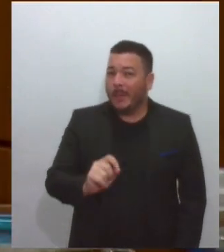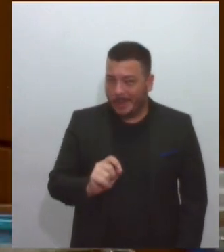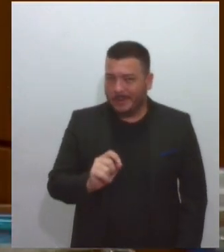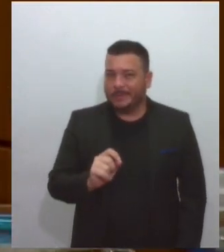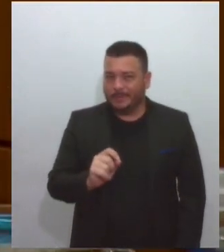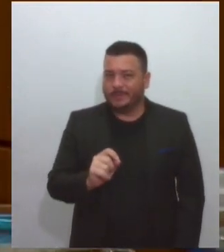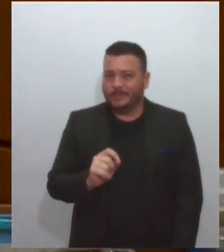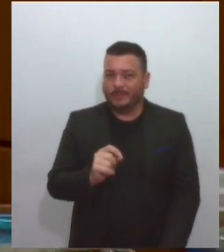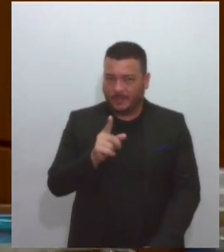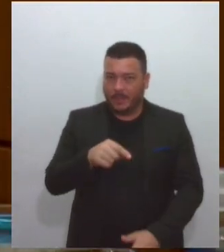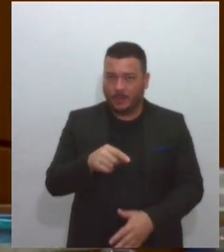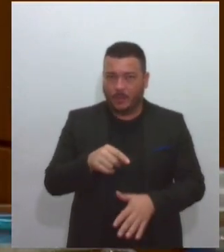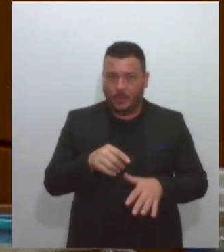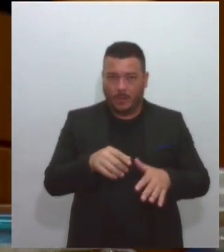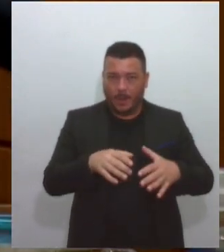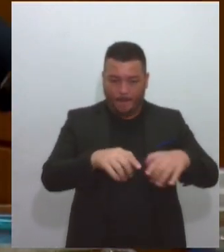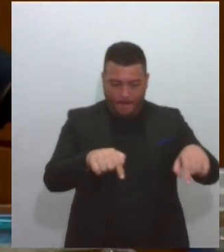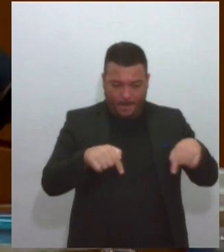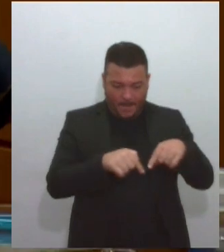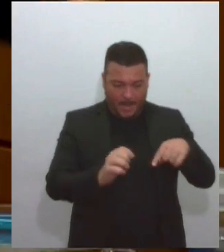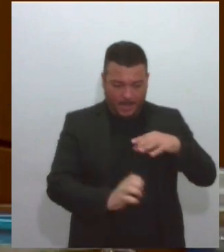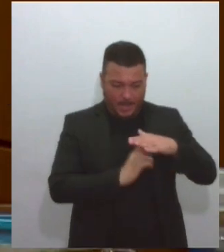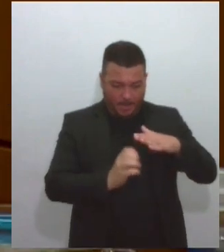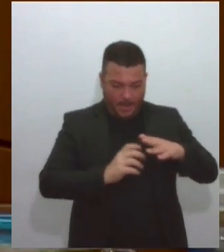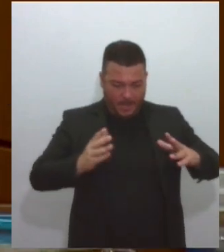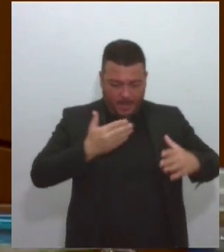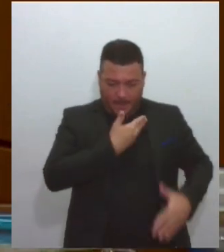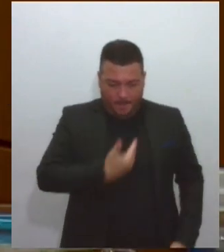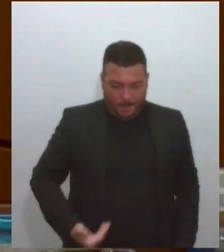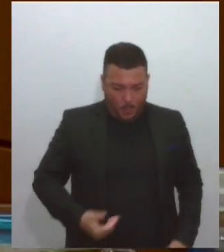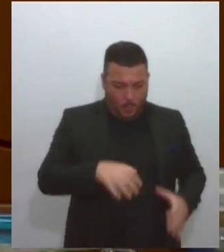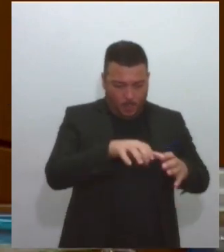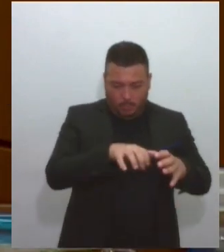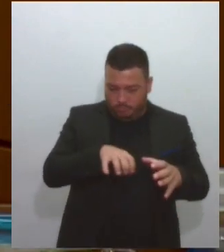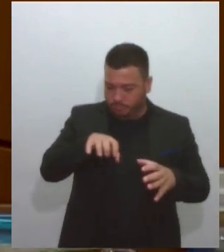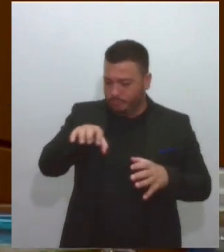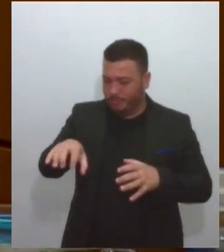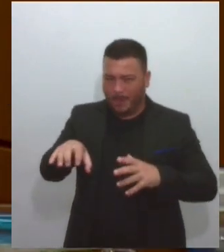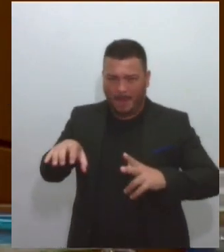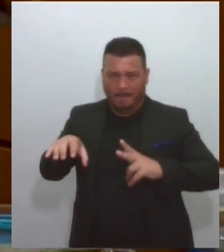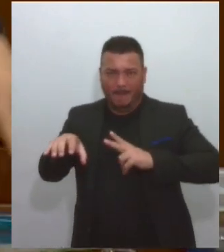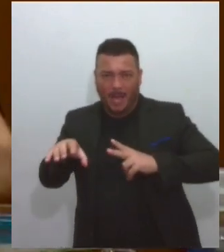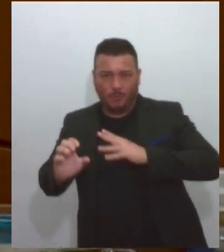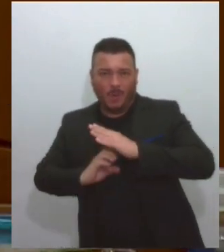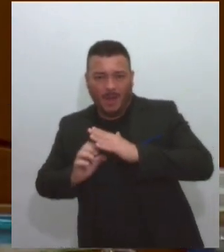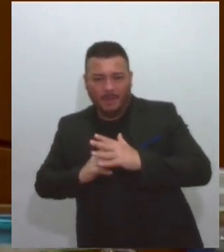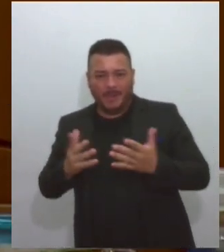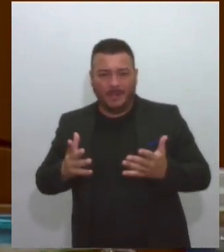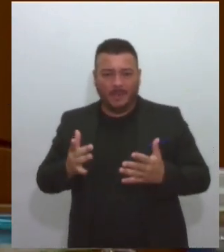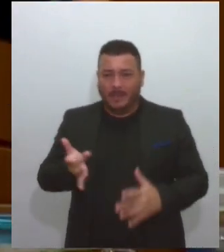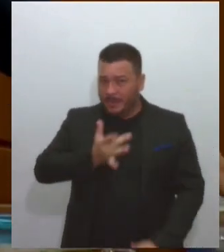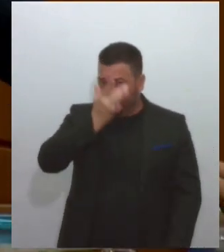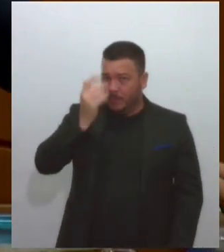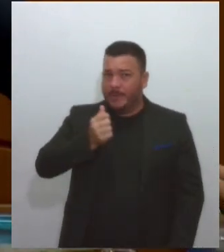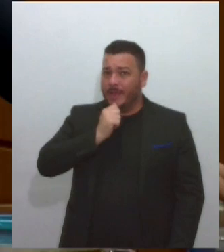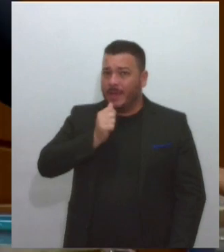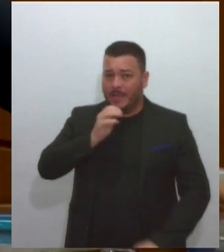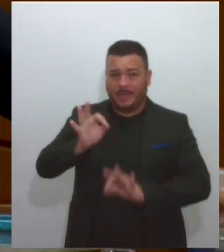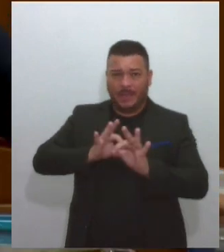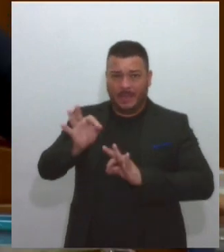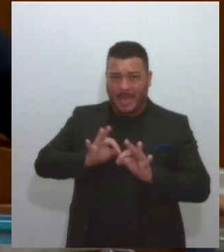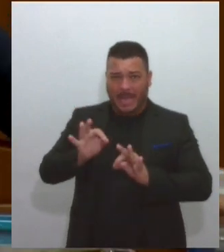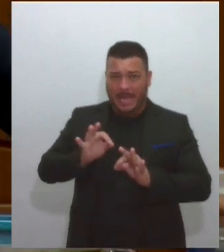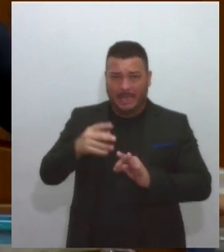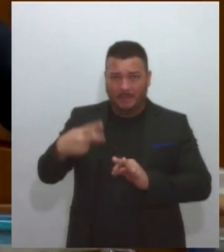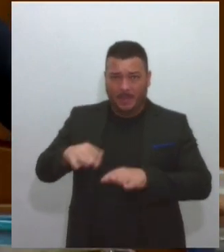concessão de uma empresa pública, a turma que ainda não construiu nada pelo Estado de Sergipe, que está entregando